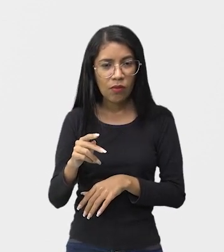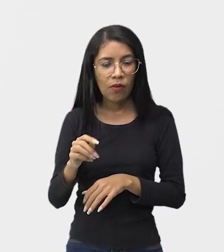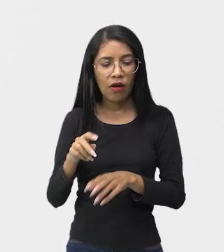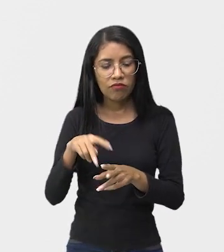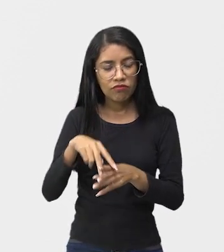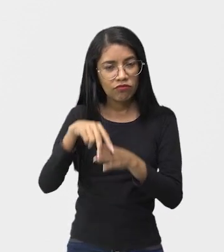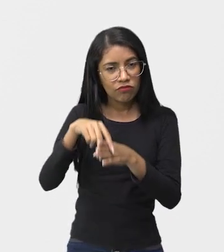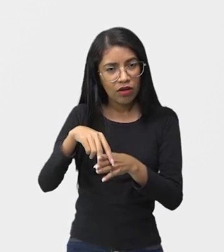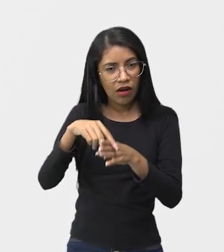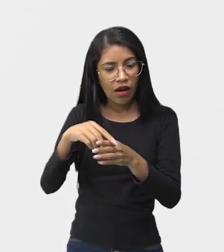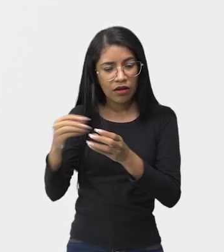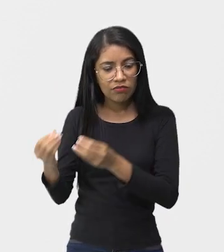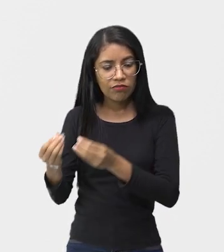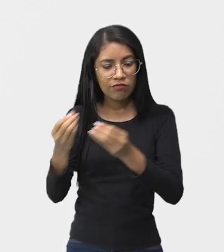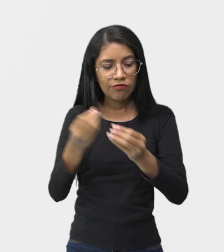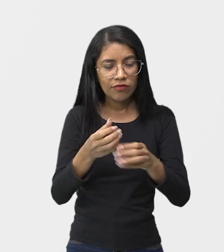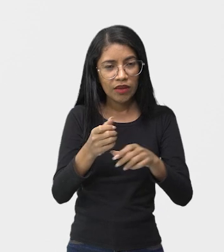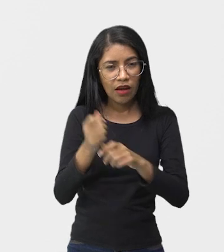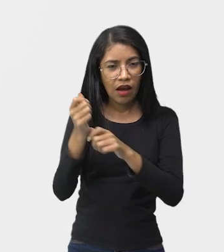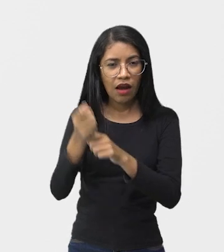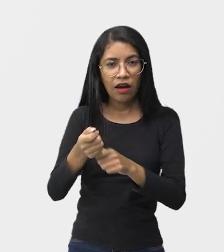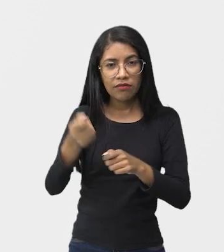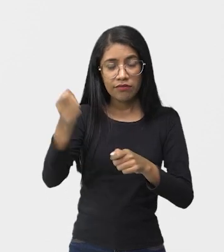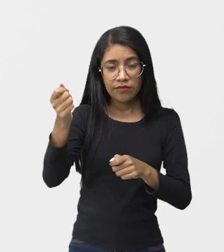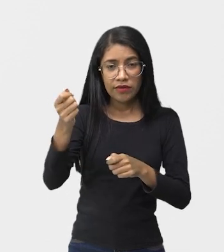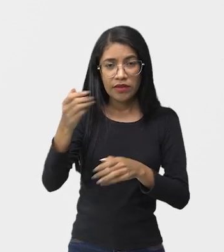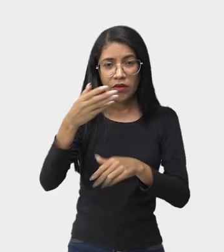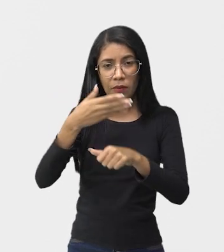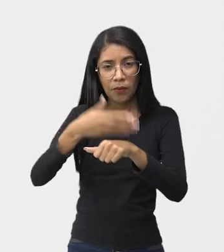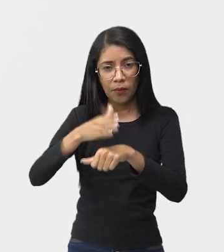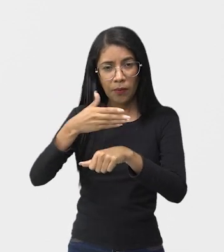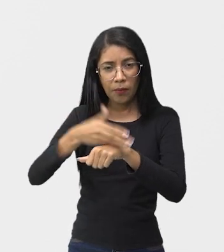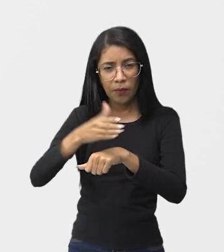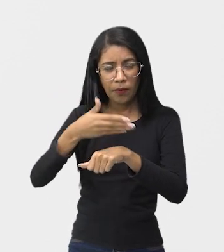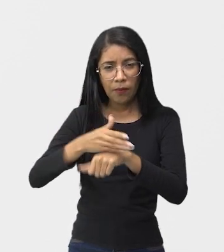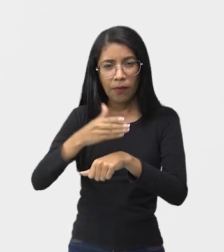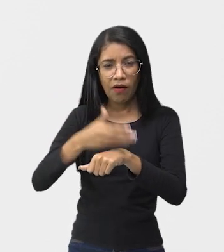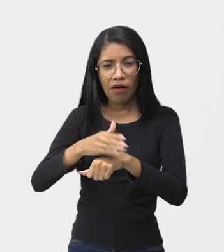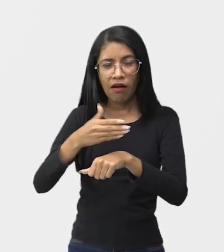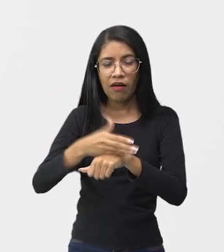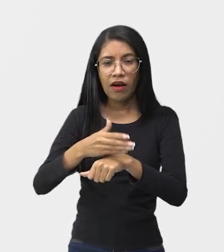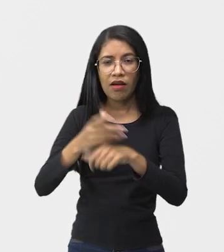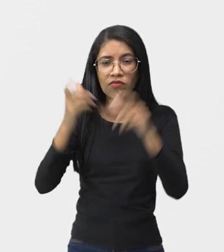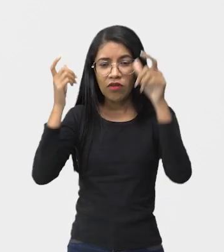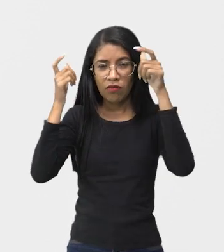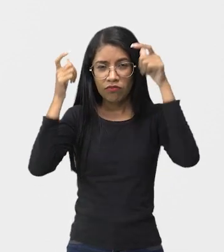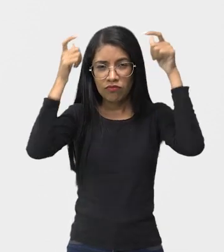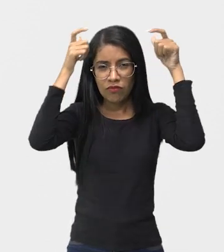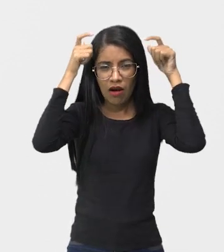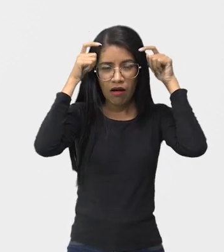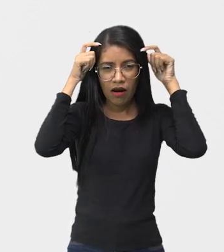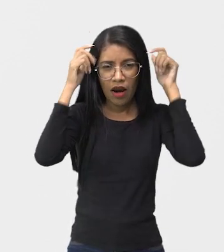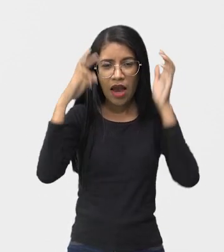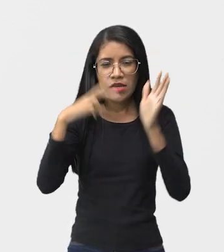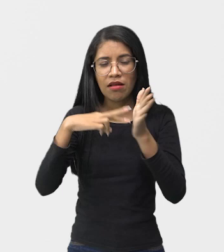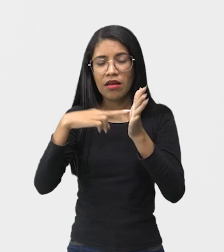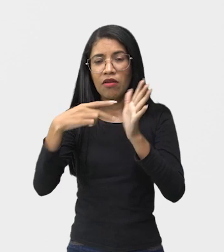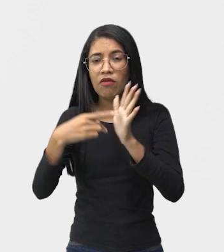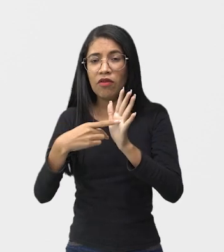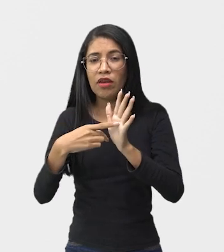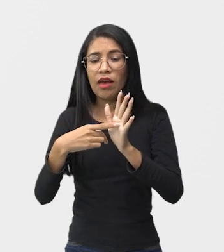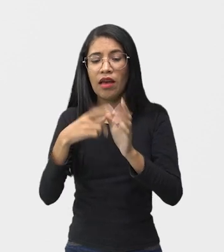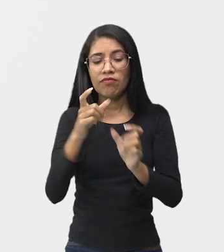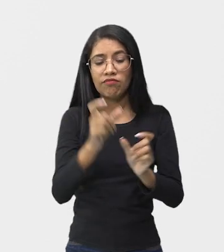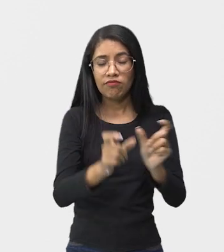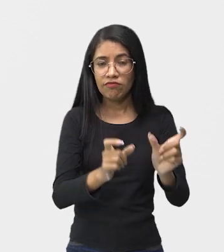cavalheiros, juntamente com a entrega das lanças usadas nos treinamentos para a batalha ao imperador, simbolizando que